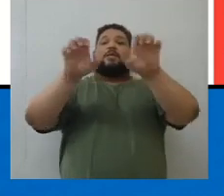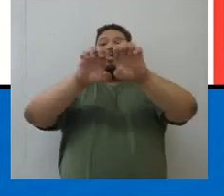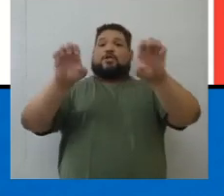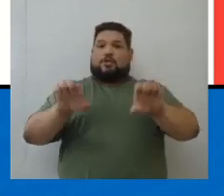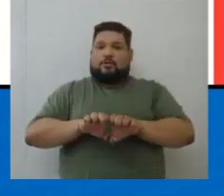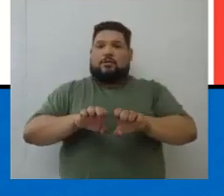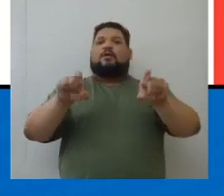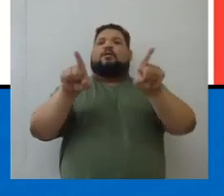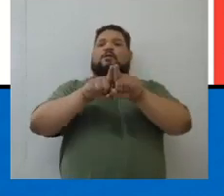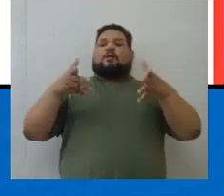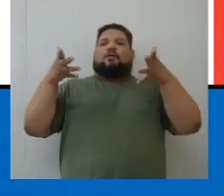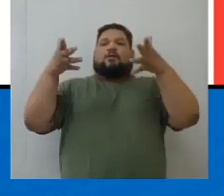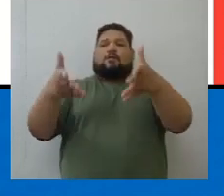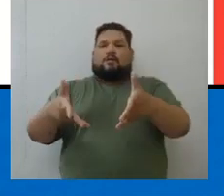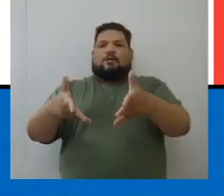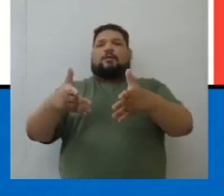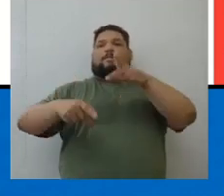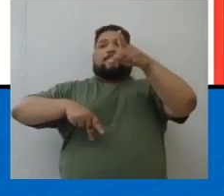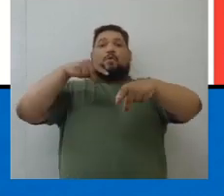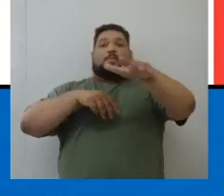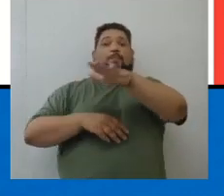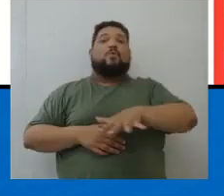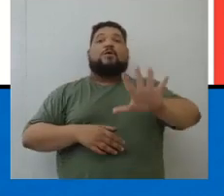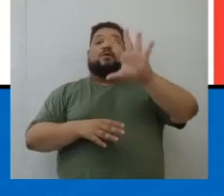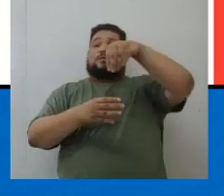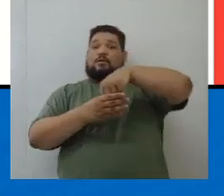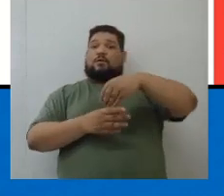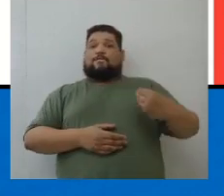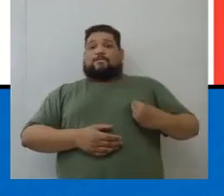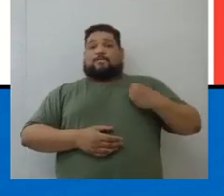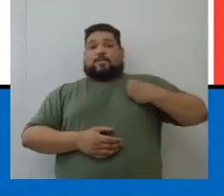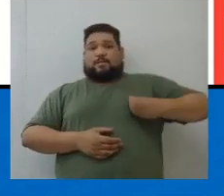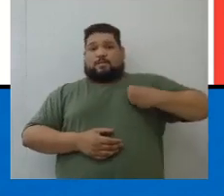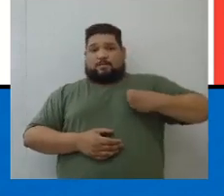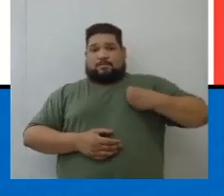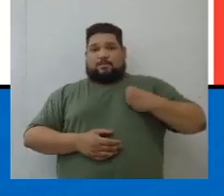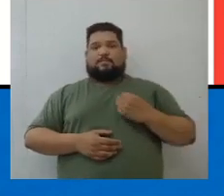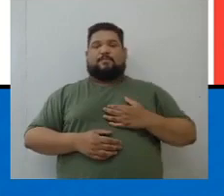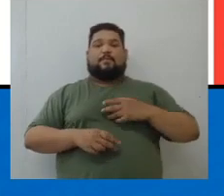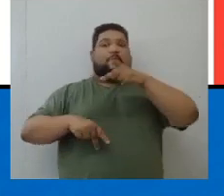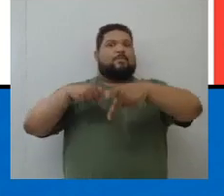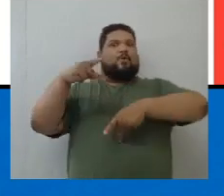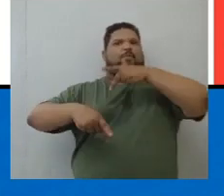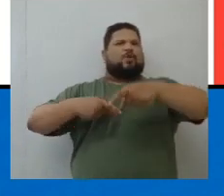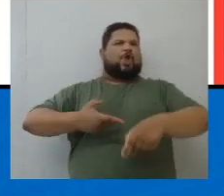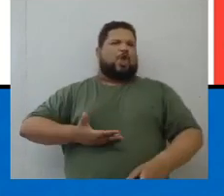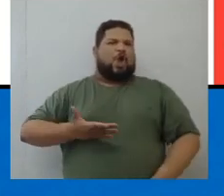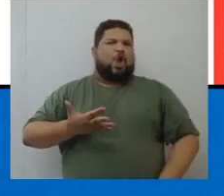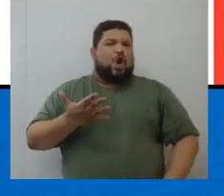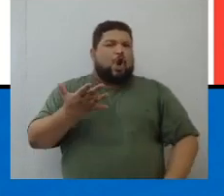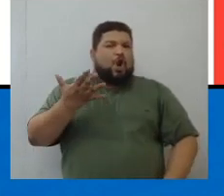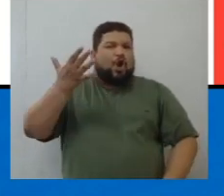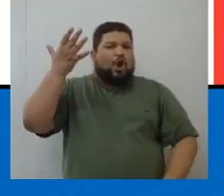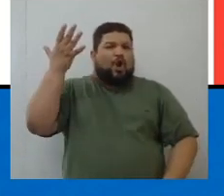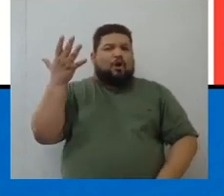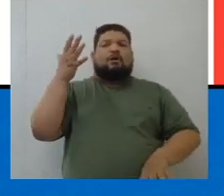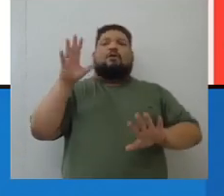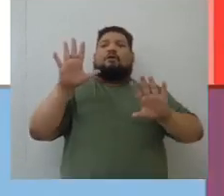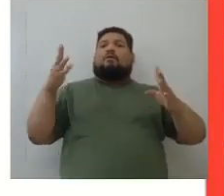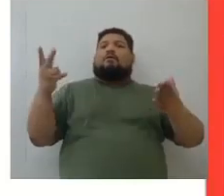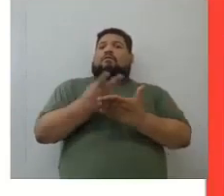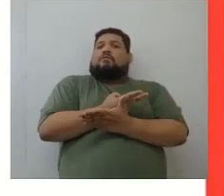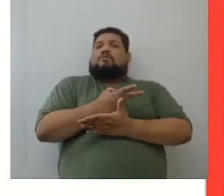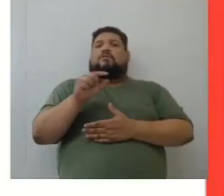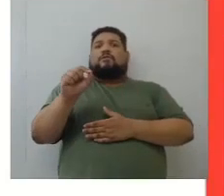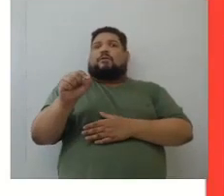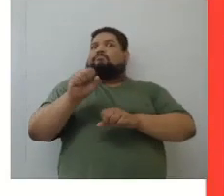infraestrutura para a população local. Então, a população cresce num ritmo tão acelerado que é